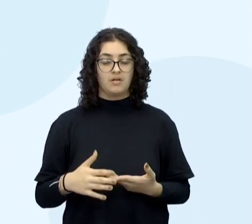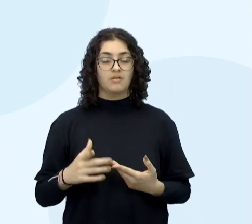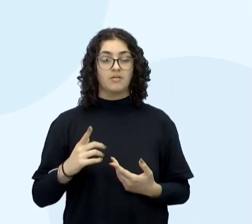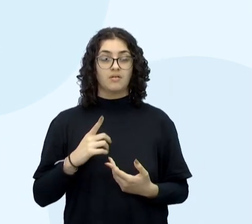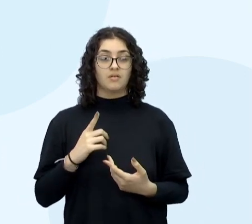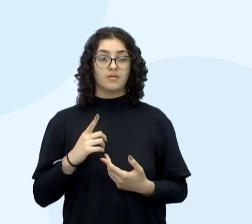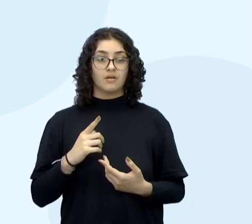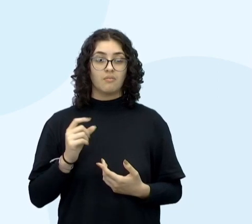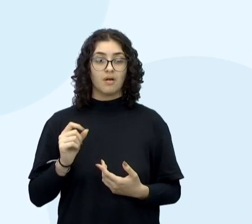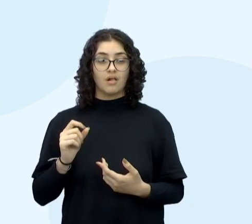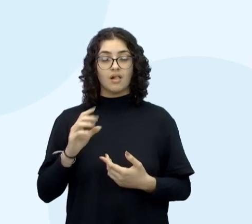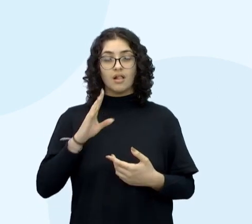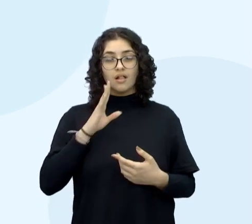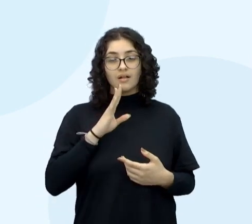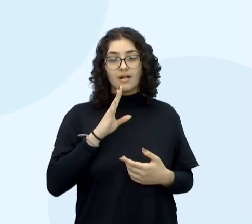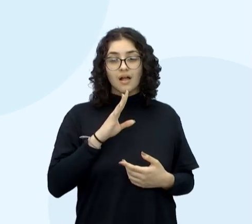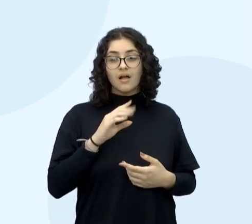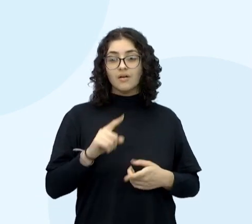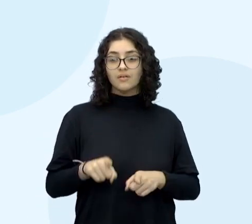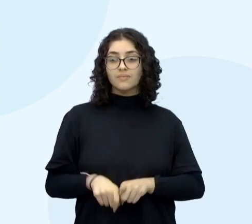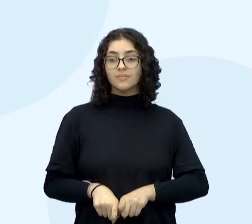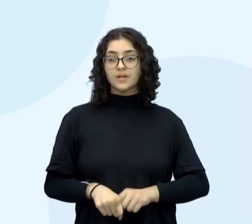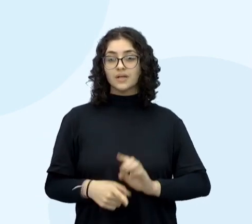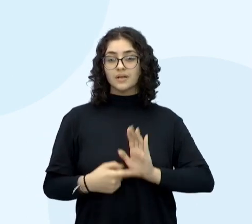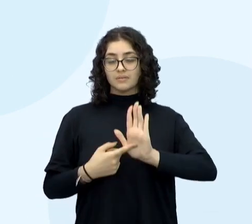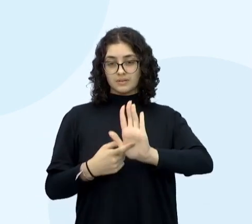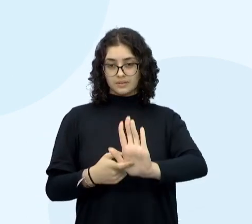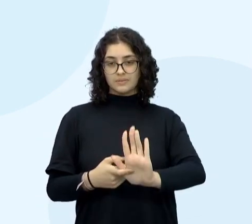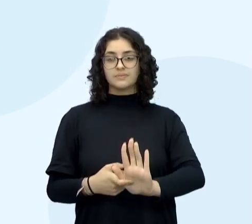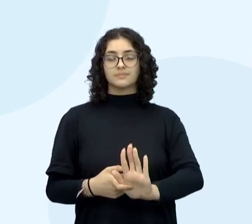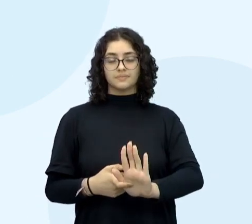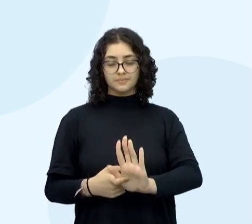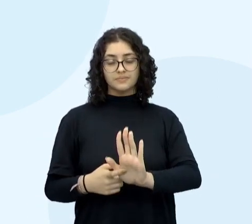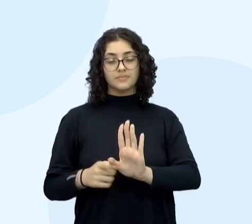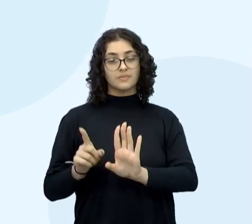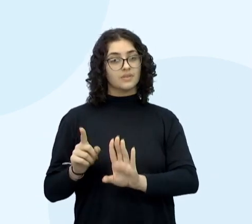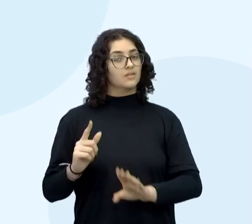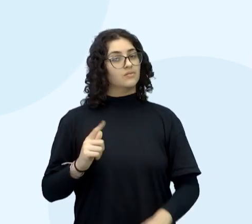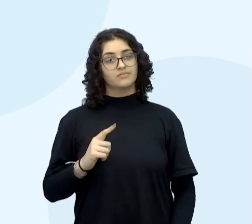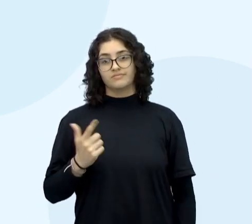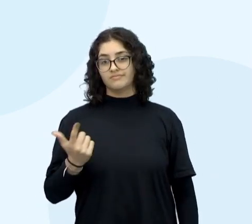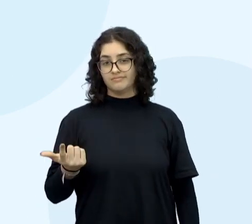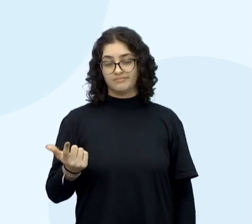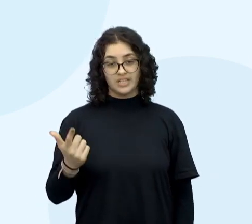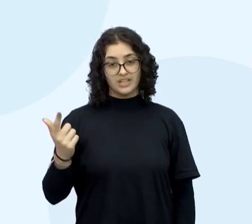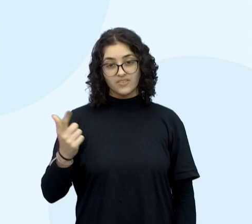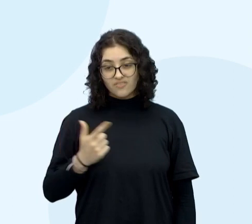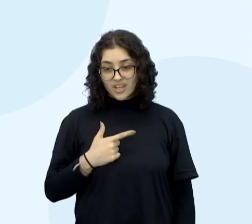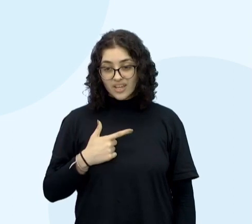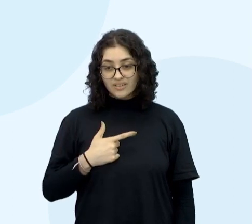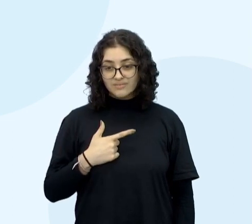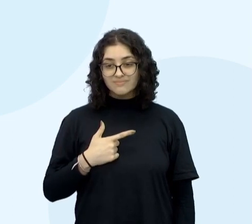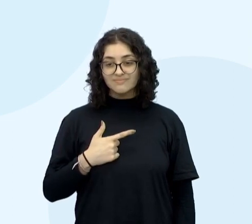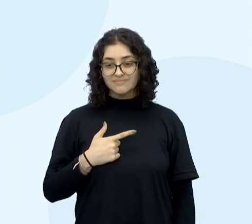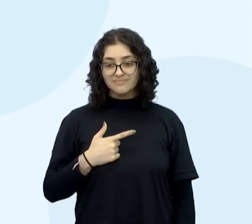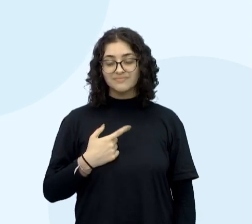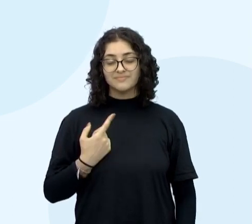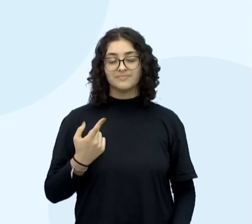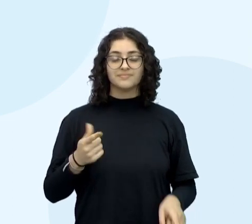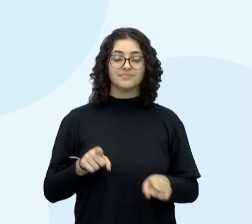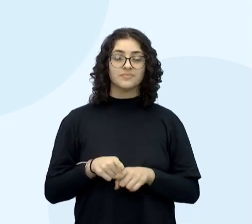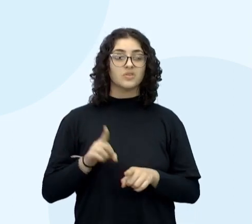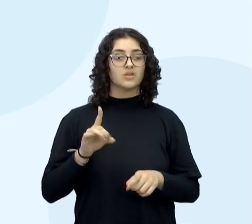virou algo legal, bonito de você se apresentar. Enquanto isso, não poderia, Não. né? Era algo feio, sujo, e que